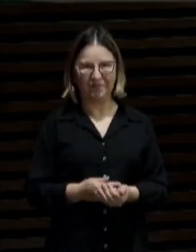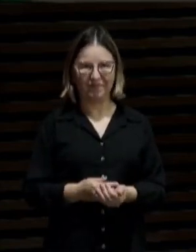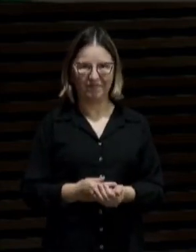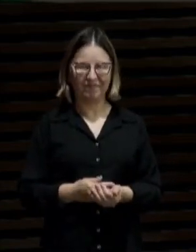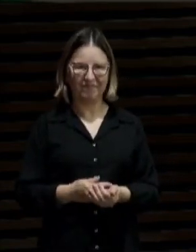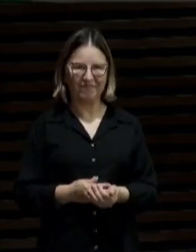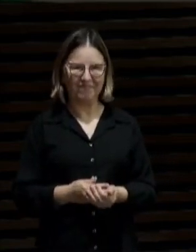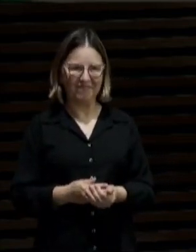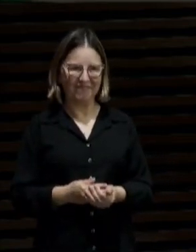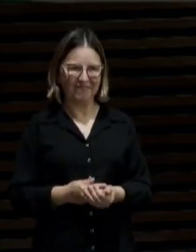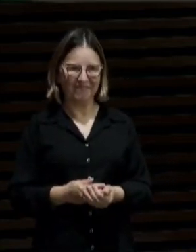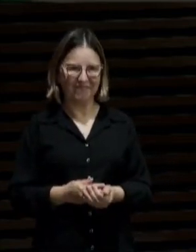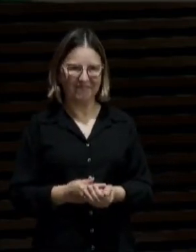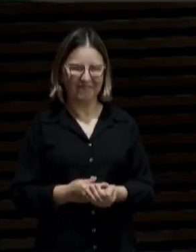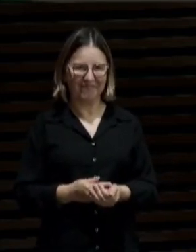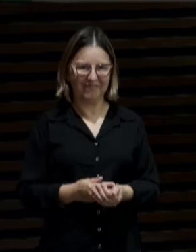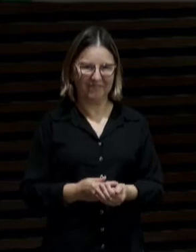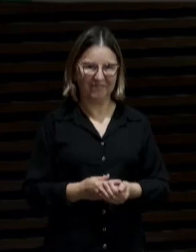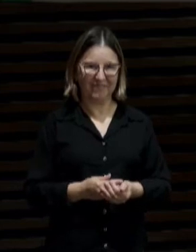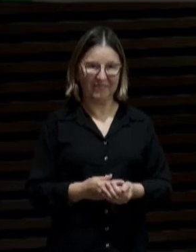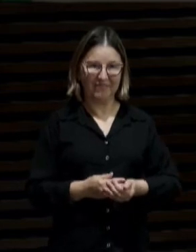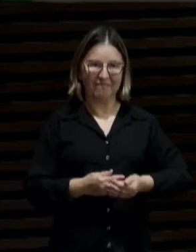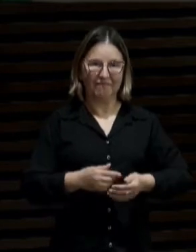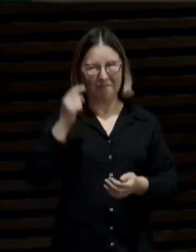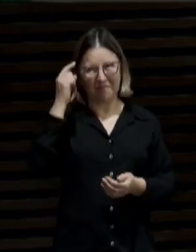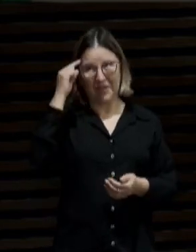quiser, Ele ressuscita.